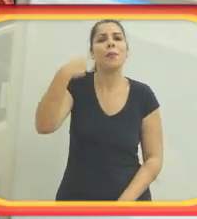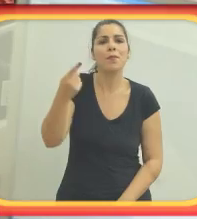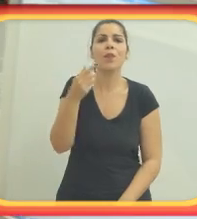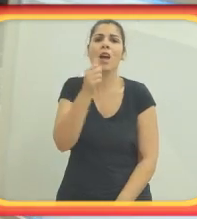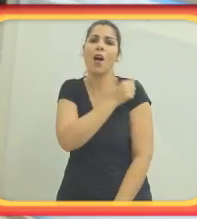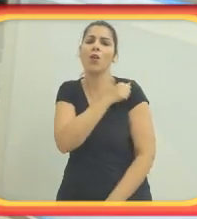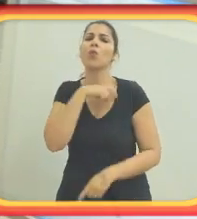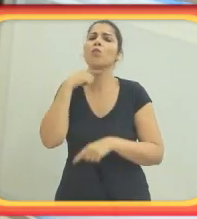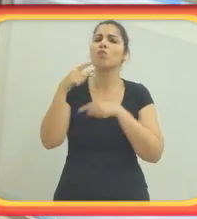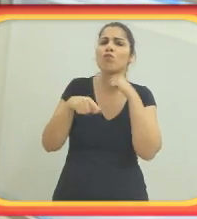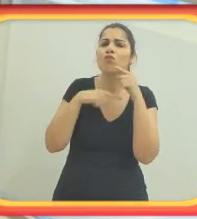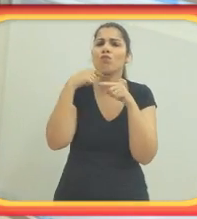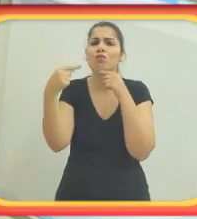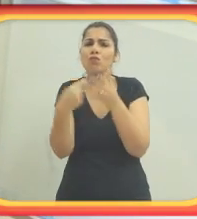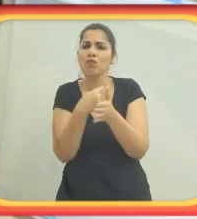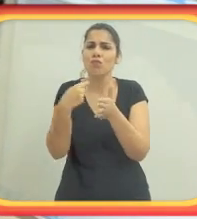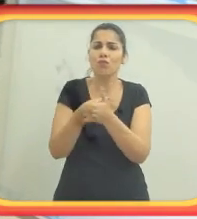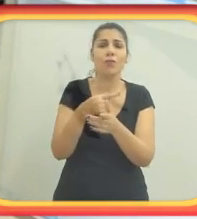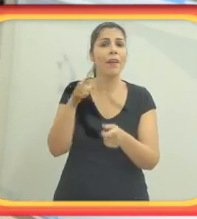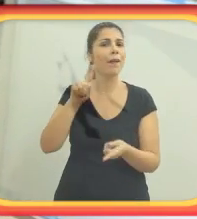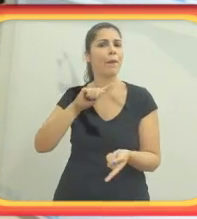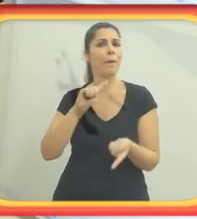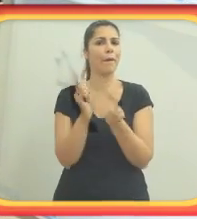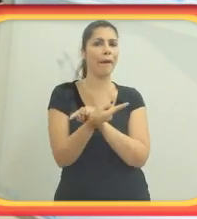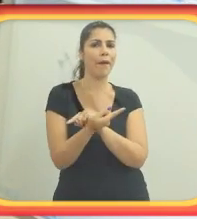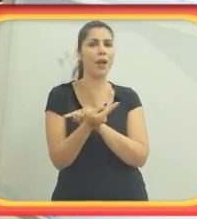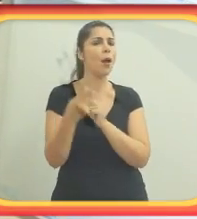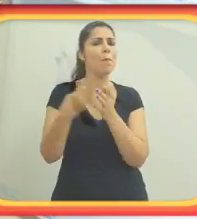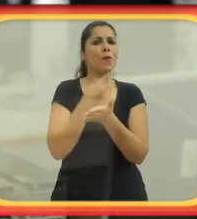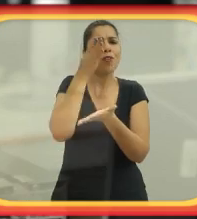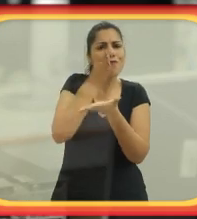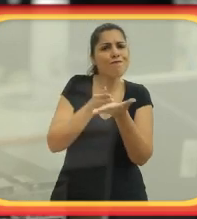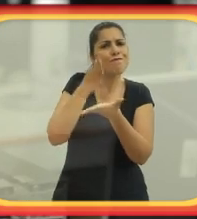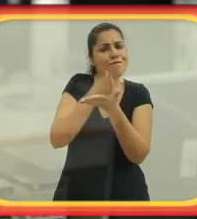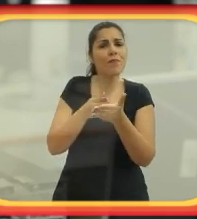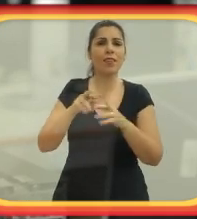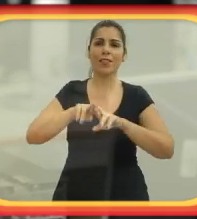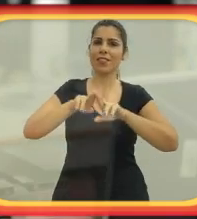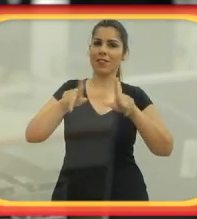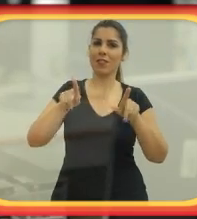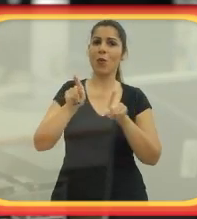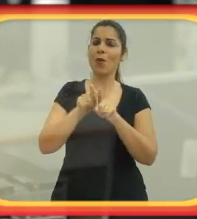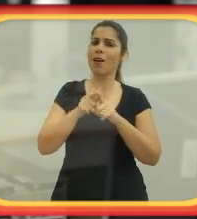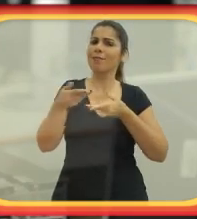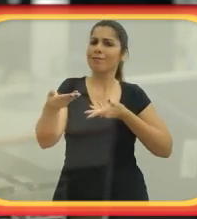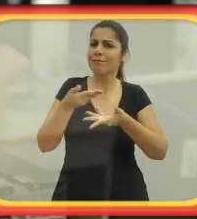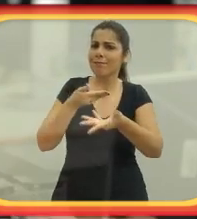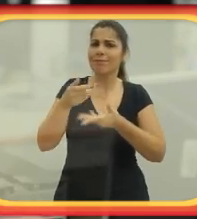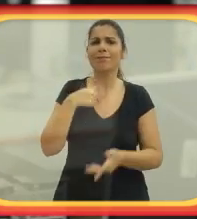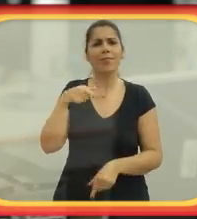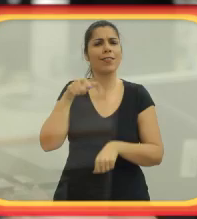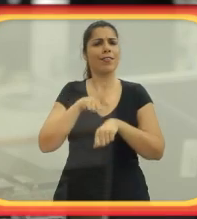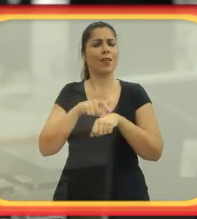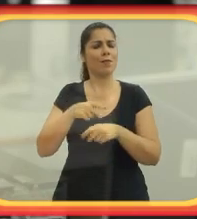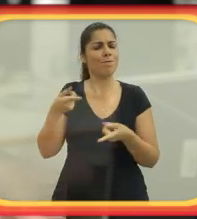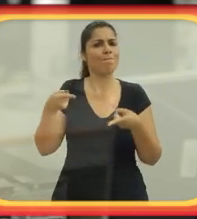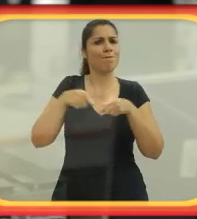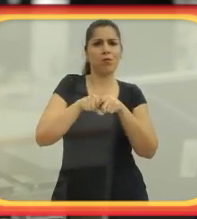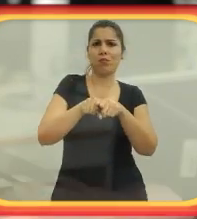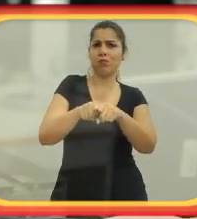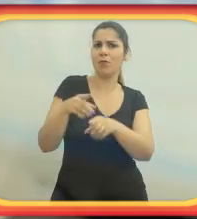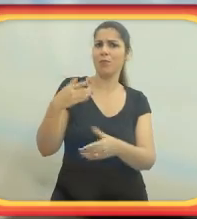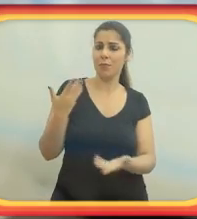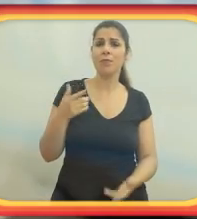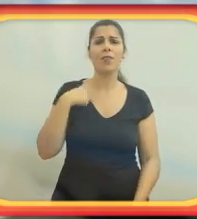fala tudo que você tem que falar e depois é que os alunos começam a tirar as dúvidas, né? E no caso dela não, foi diferente, era uma interatividade meio que em